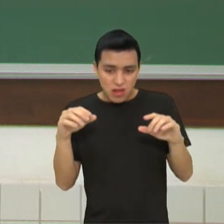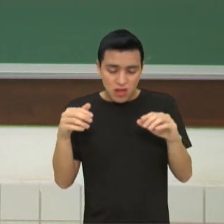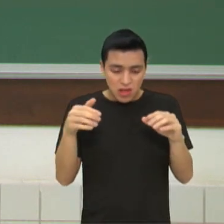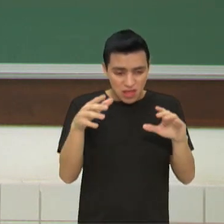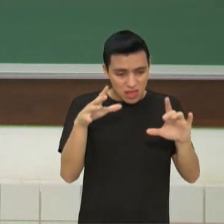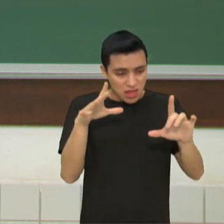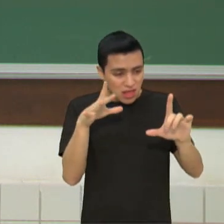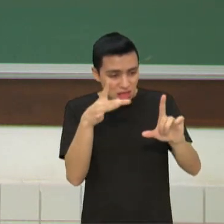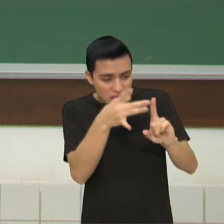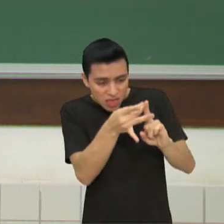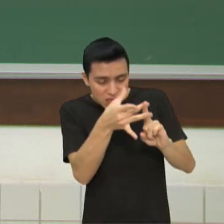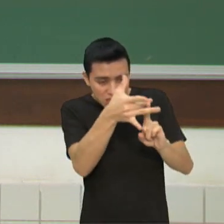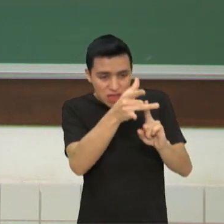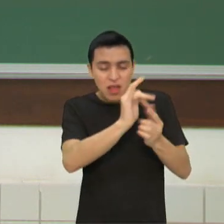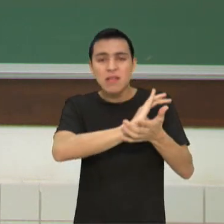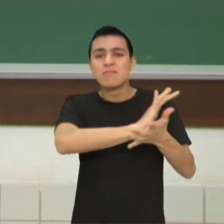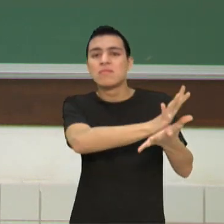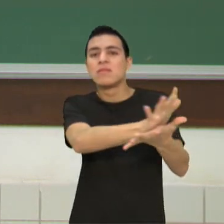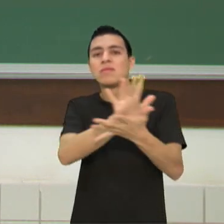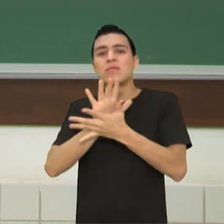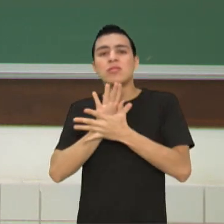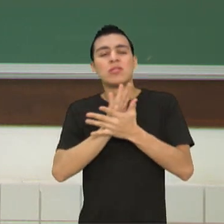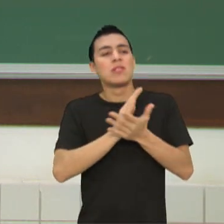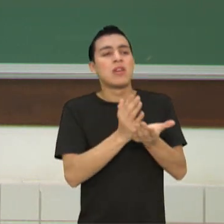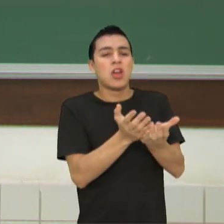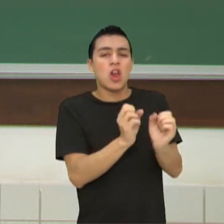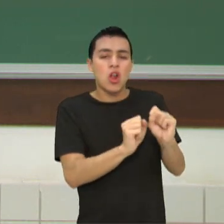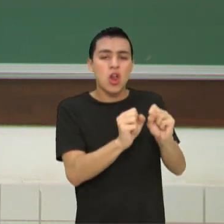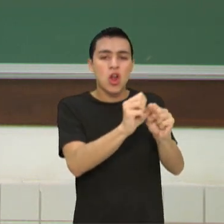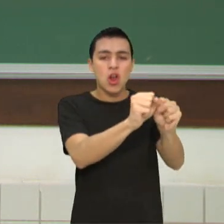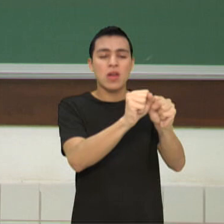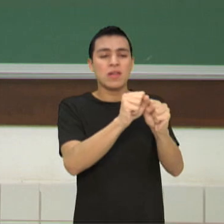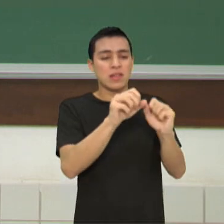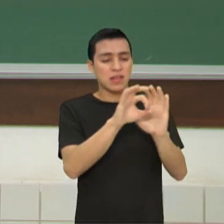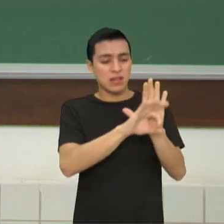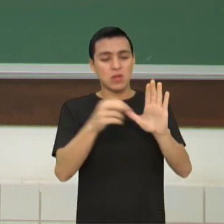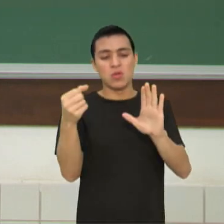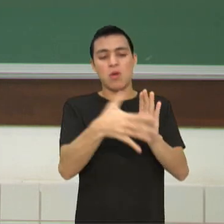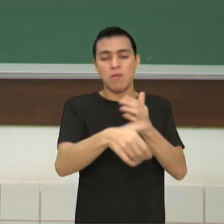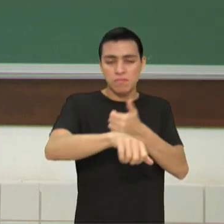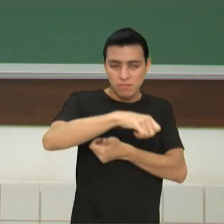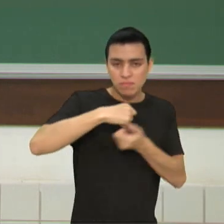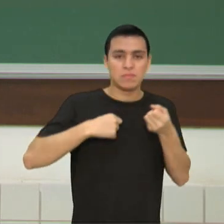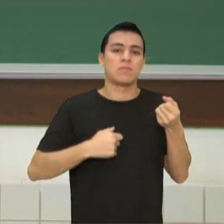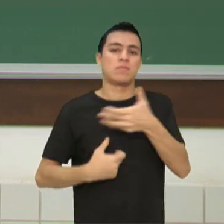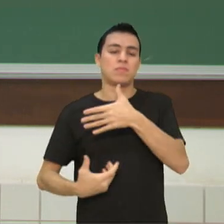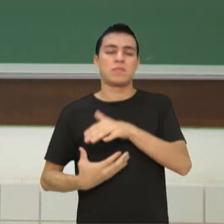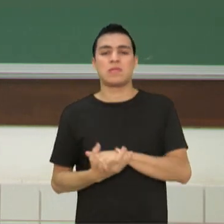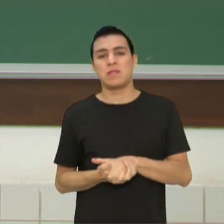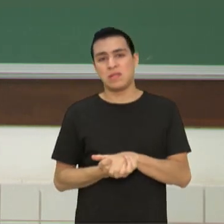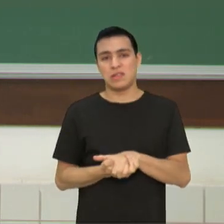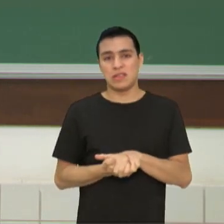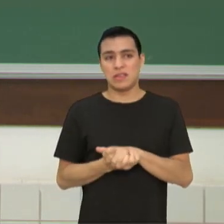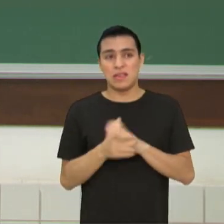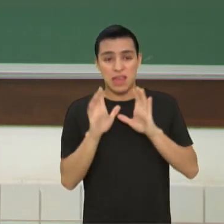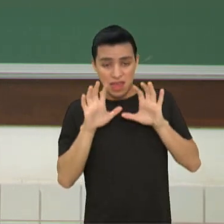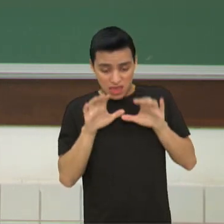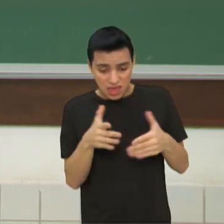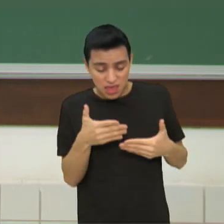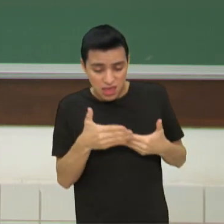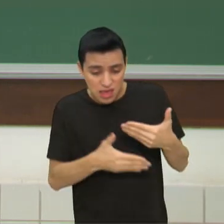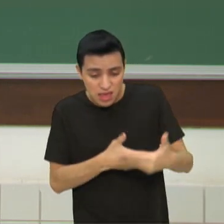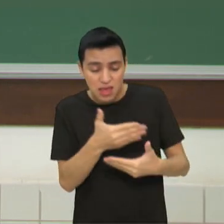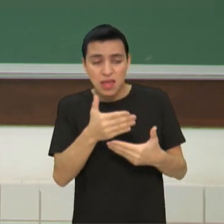suas enzimas ali dentro e vai destruir ela. Vai digerir e a célula vai reciclar esse nutriente. Então, esses são os processos